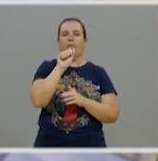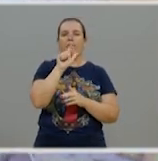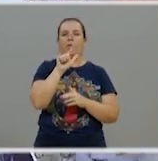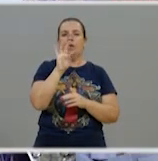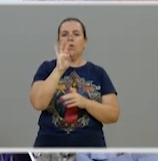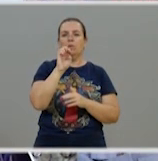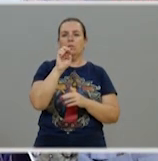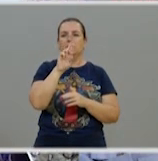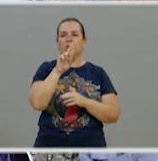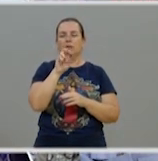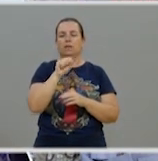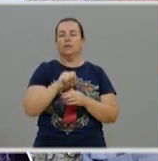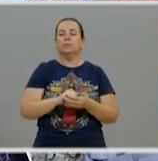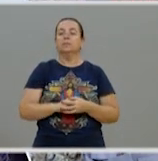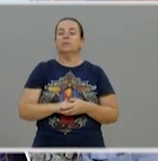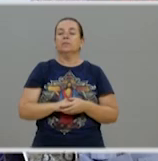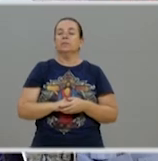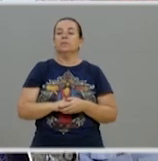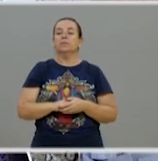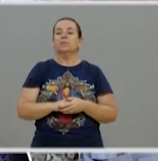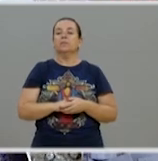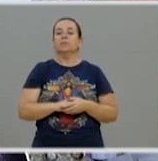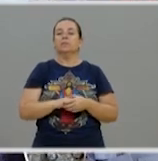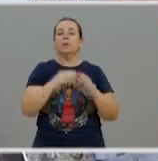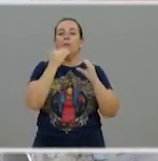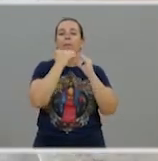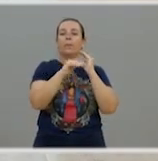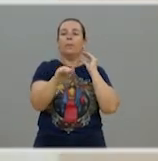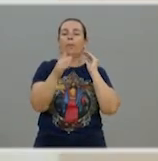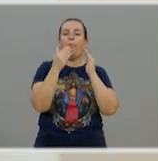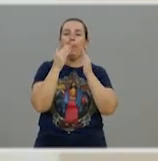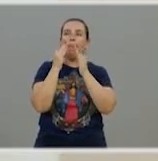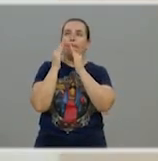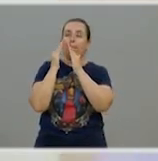ser associado, mandou seu pedido ligando